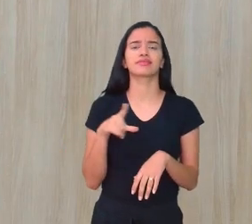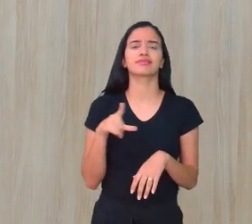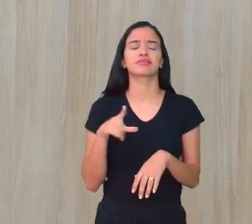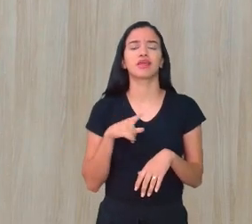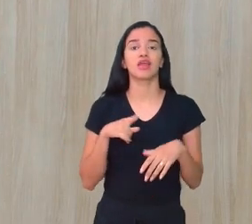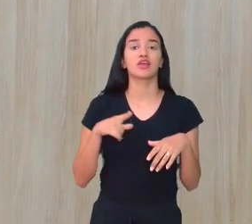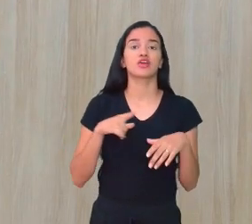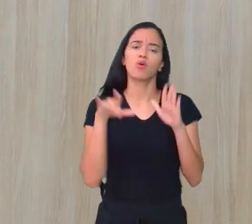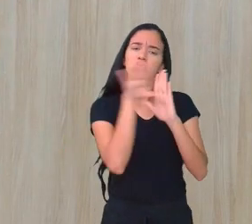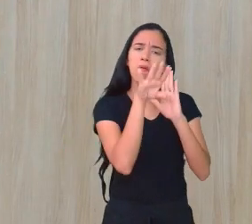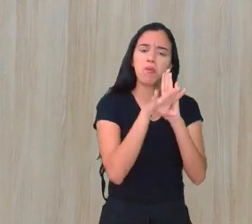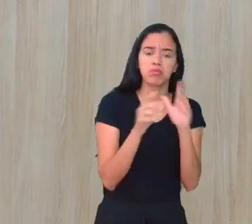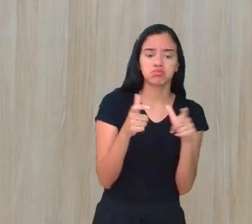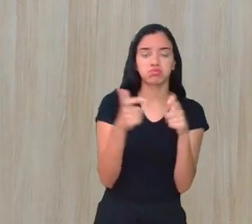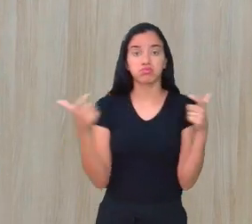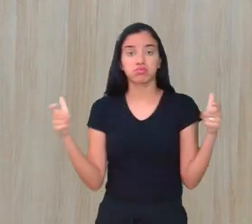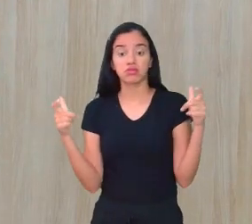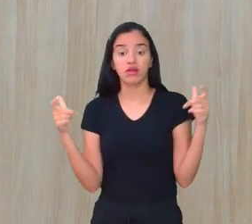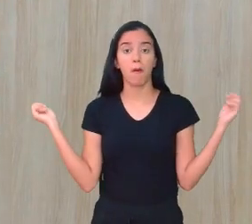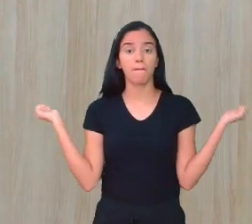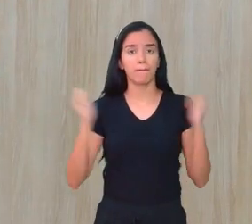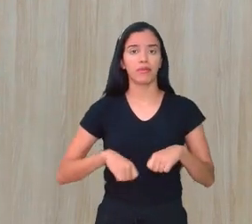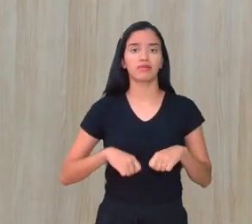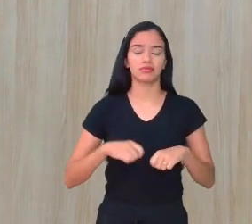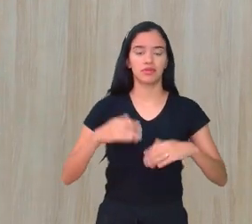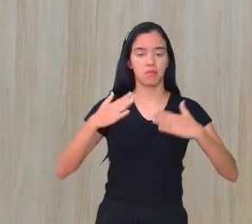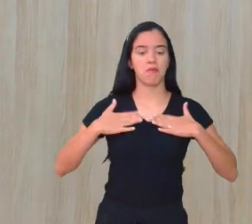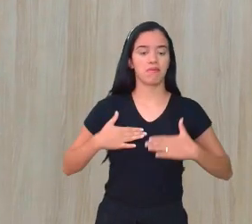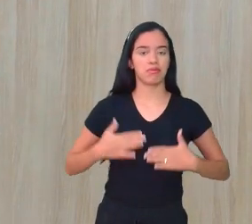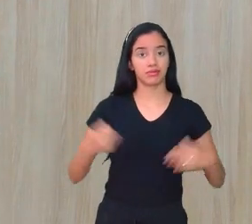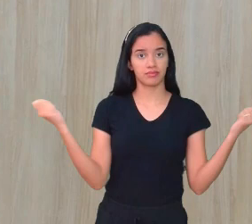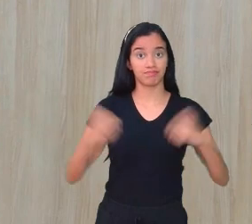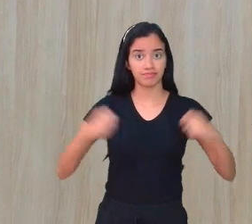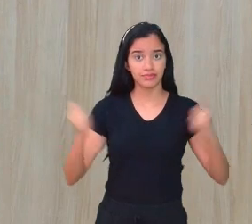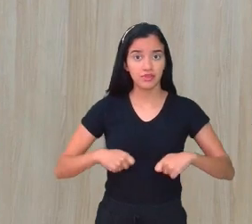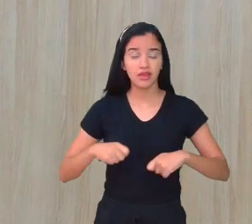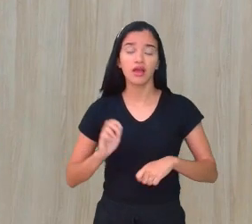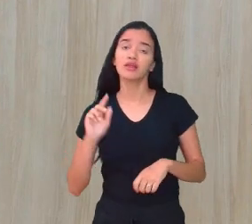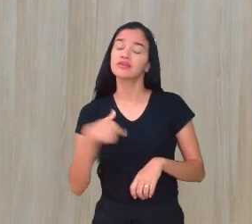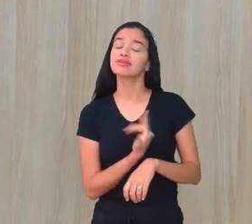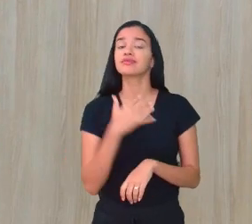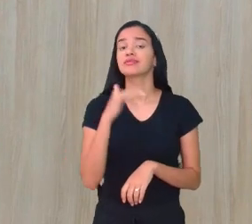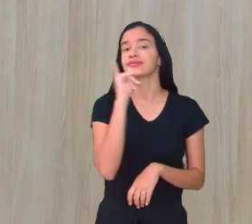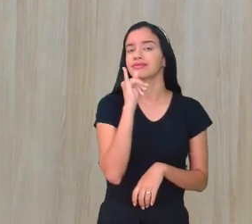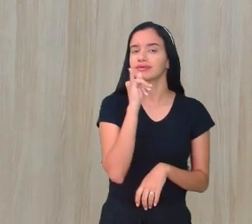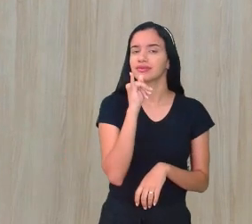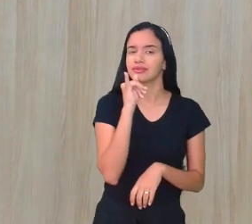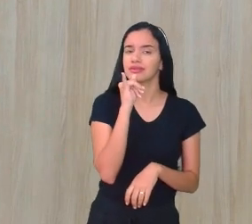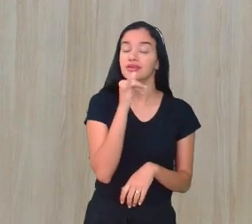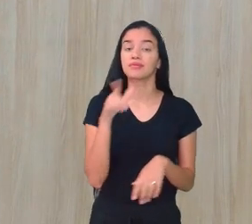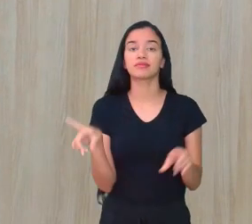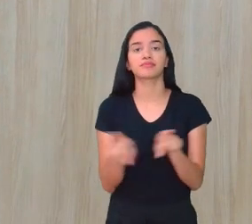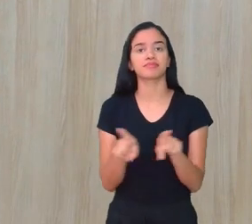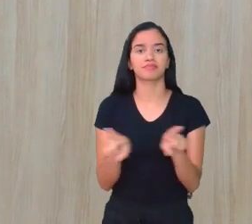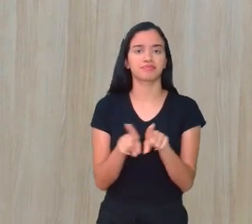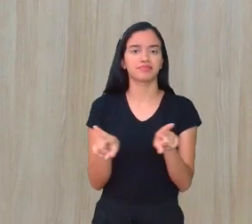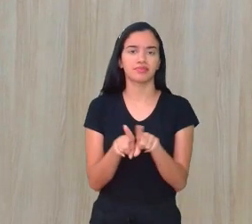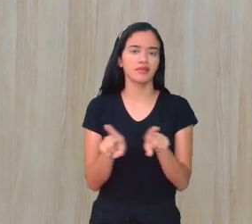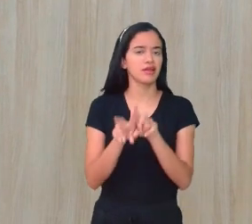né, de coisas possíveis relacionadas a capacidades físicas. E aí a gente vai ver alguns exemplos, né, falar